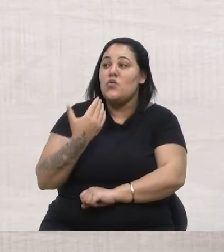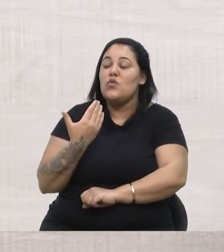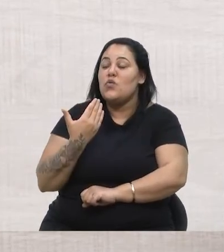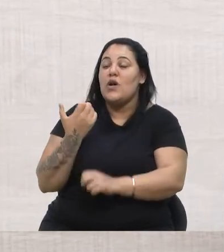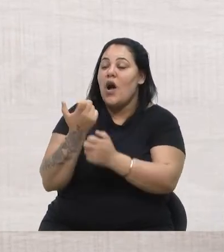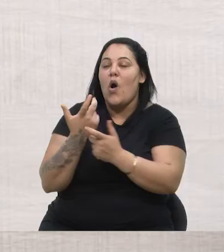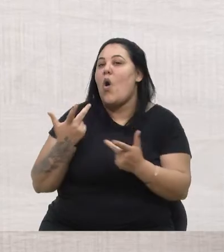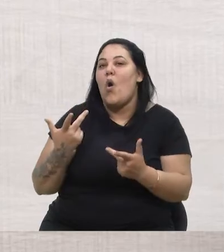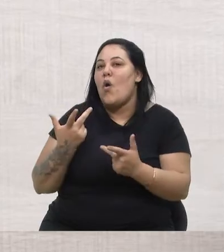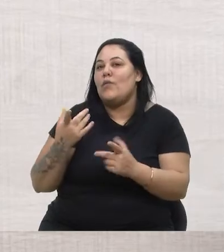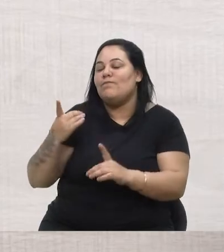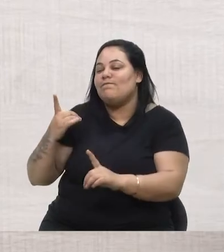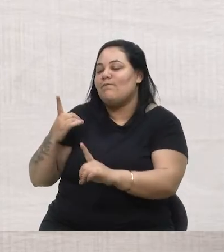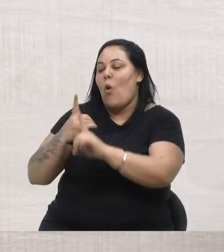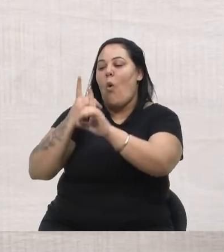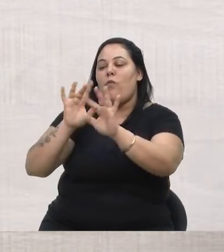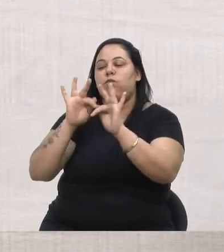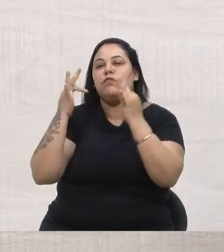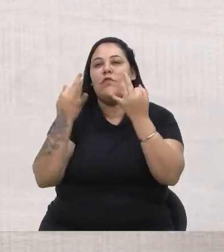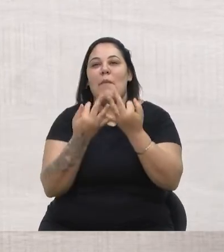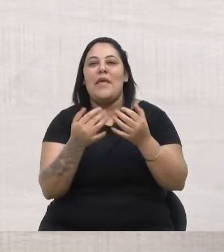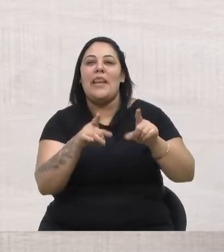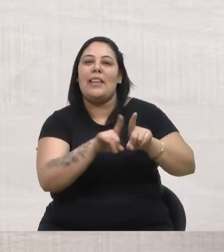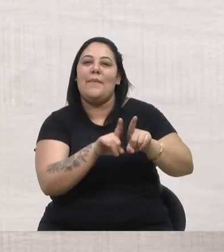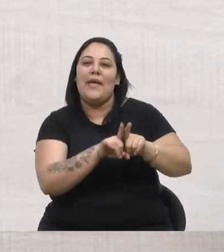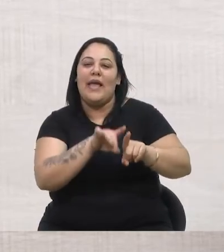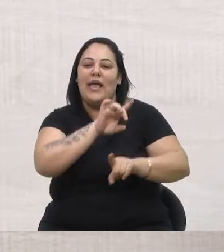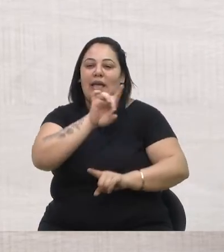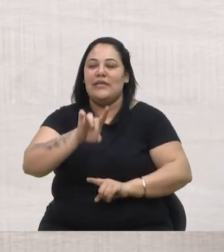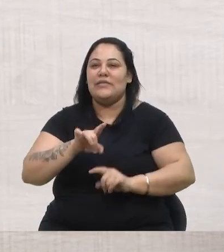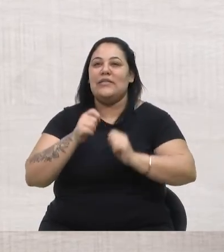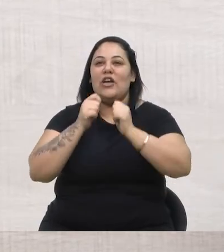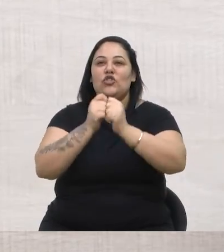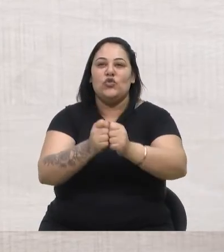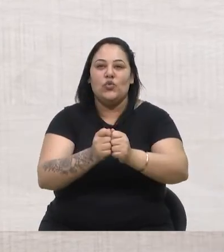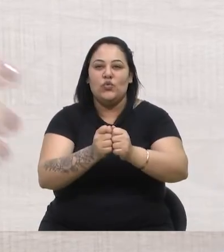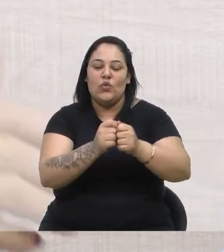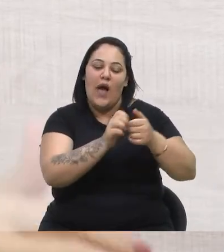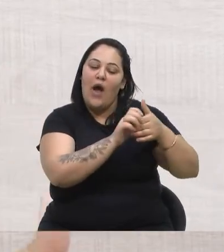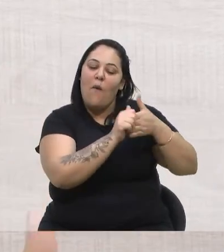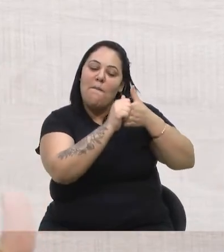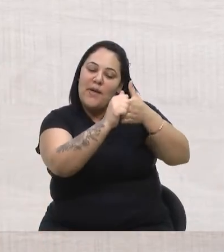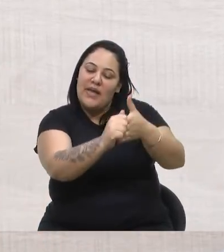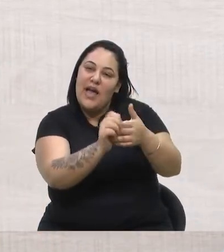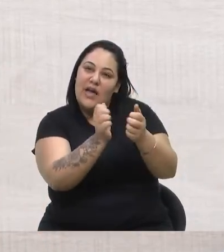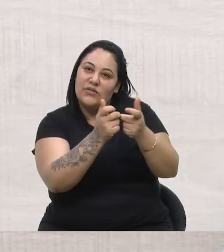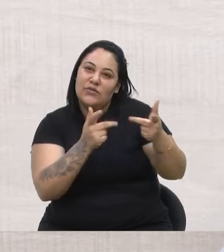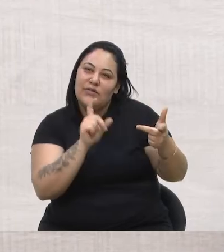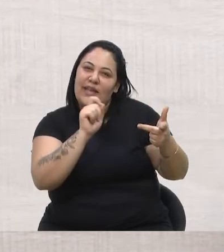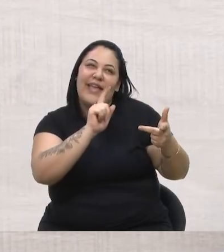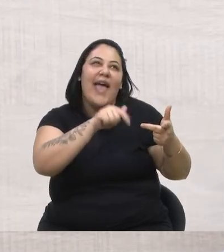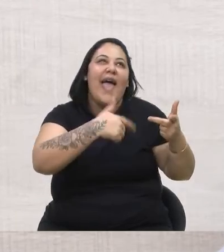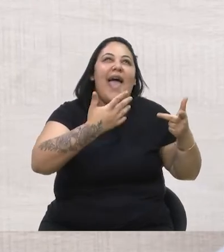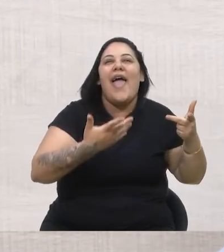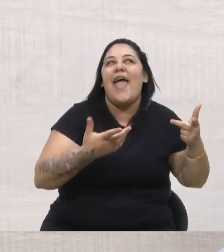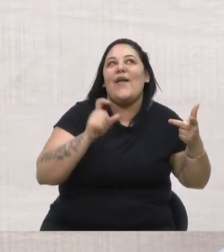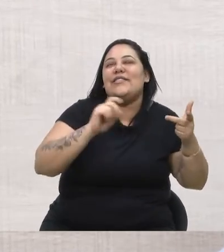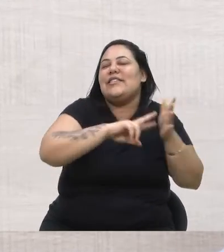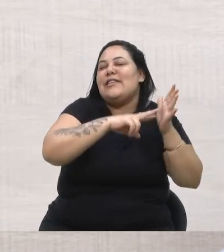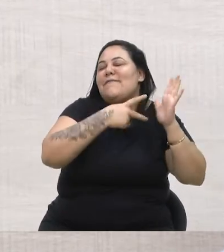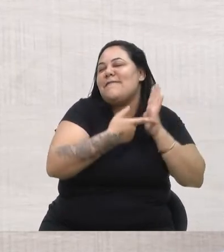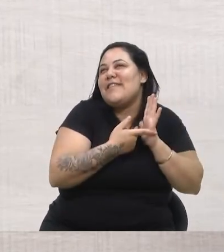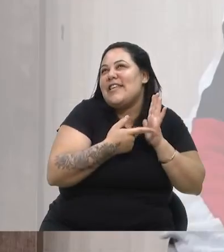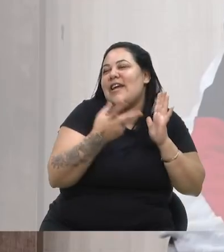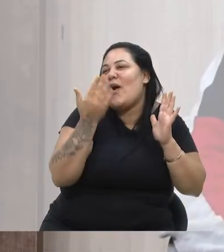capacidade intelectiva totalmente formada, elas retêm aquilo que importa para elas e aquilo que elas chamam mais